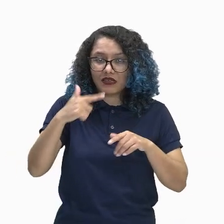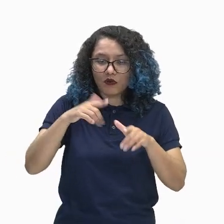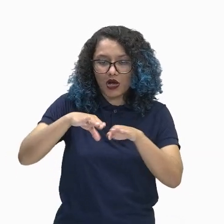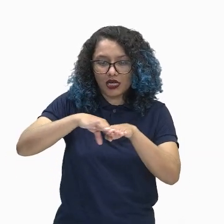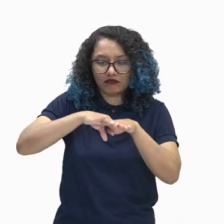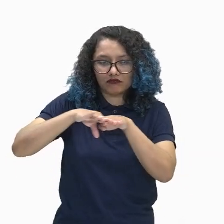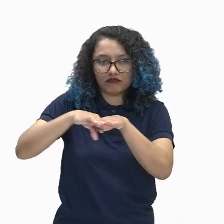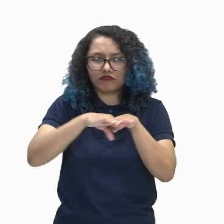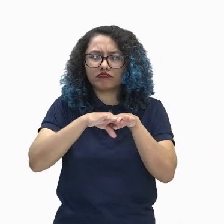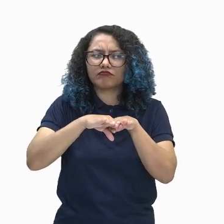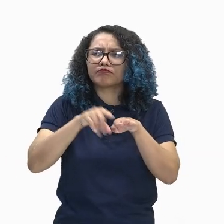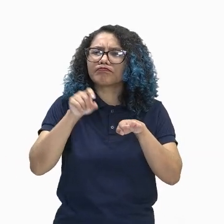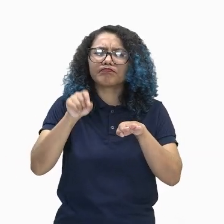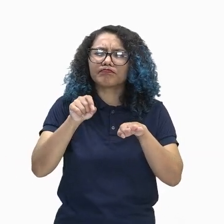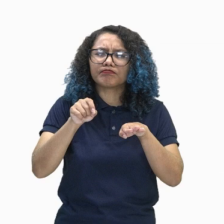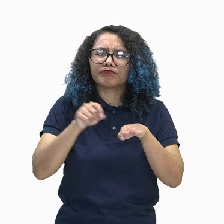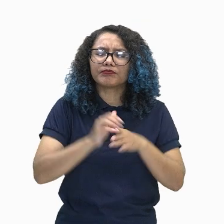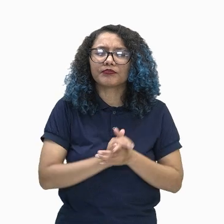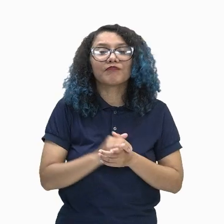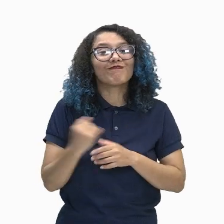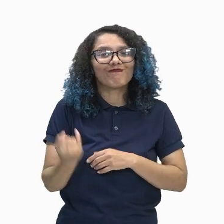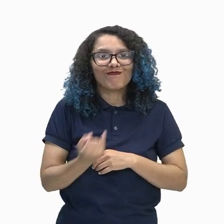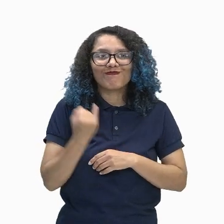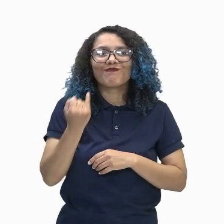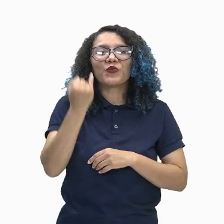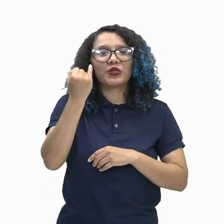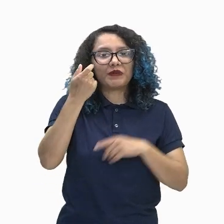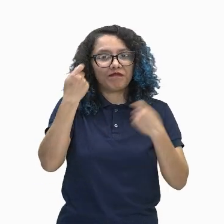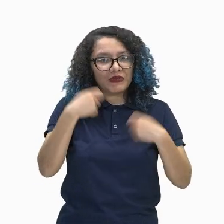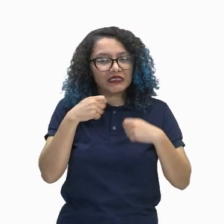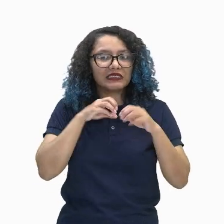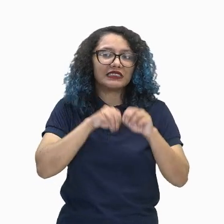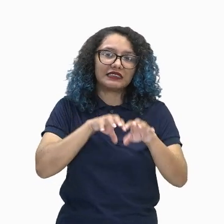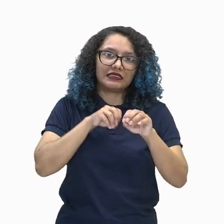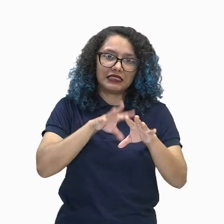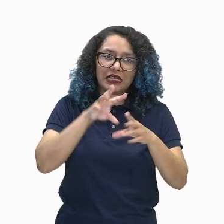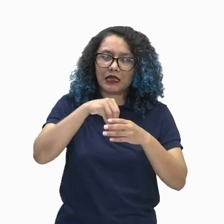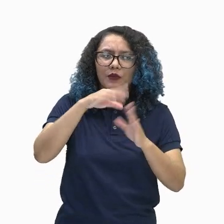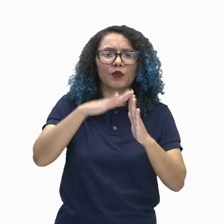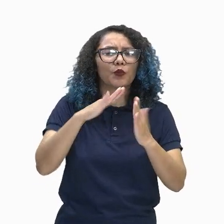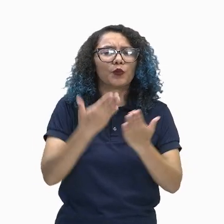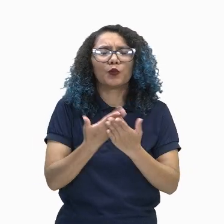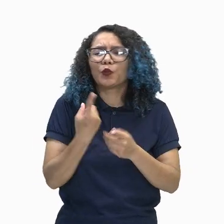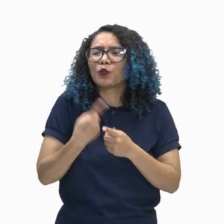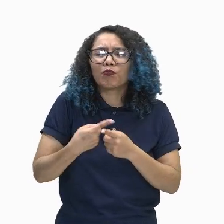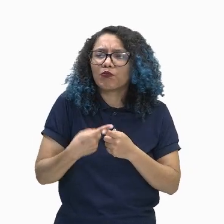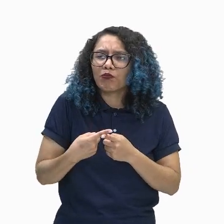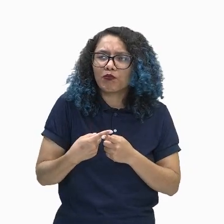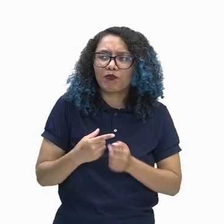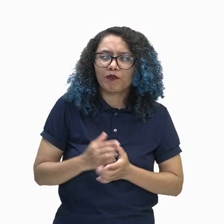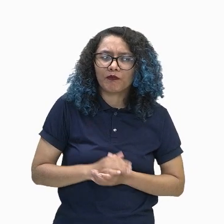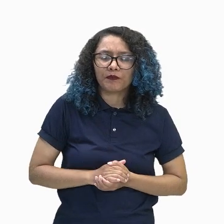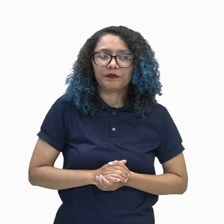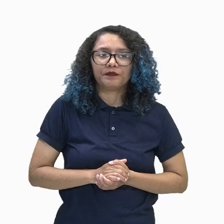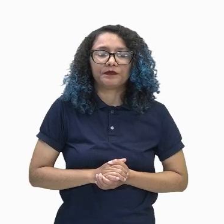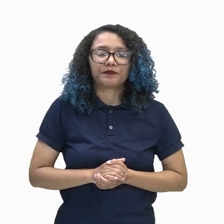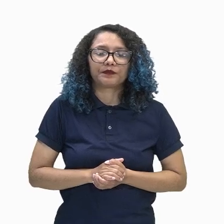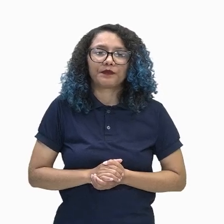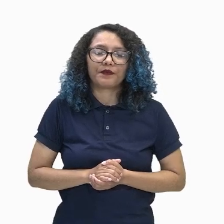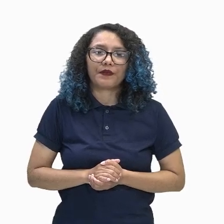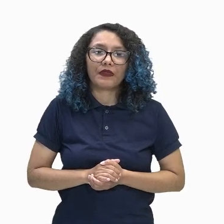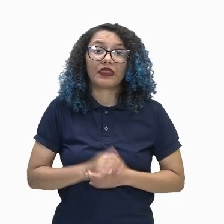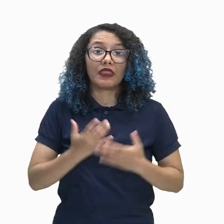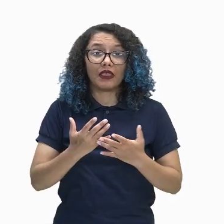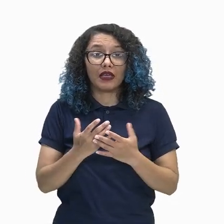normativa, ela é importante ser ensinada nas escolas. Por quê? Porque as pessoas